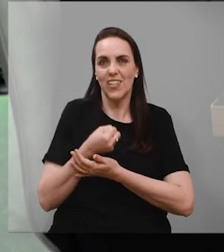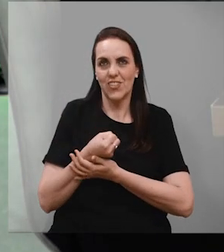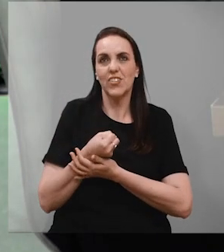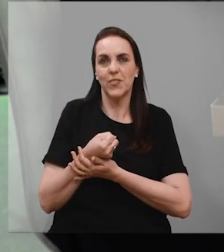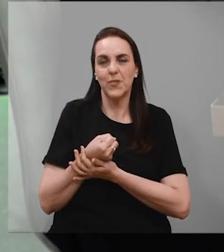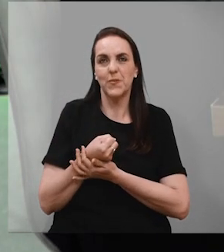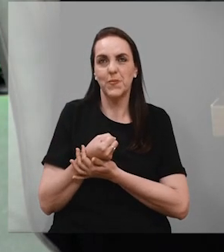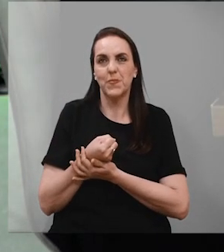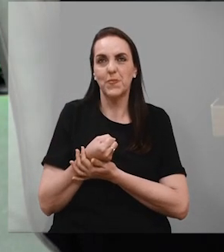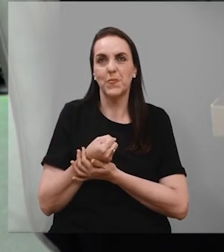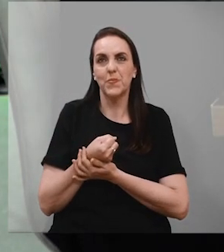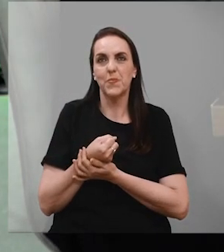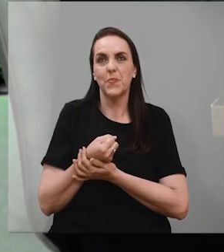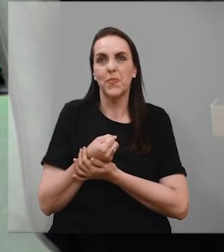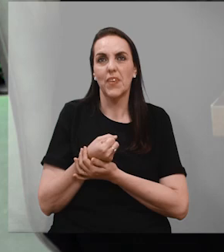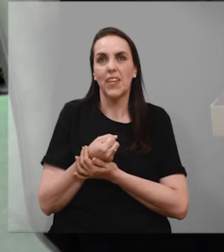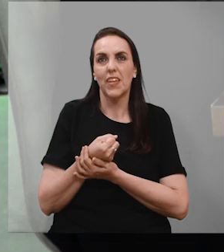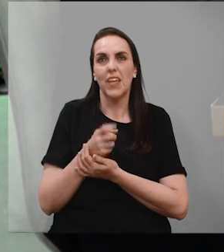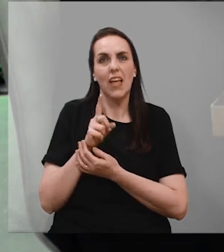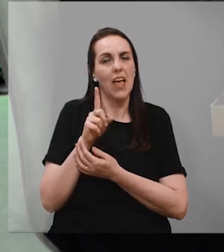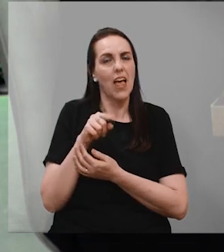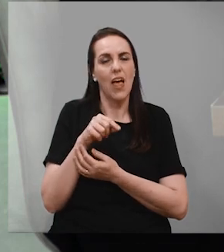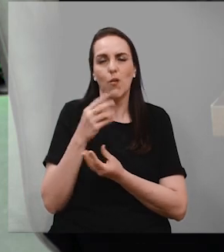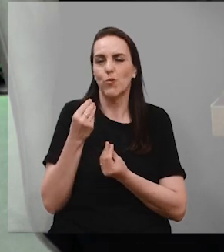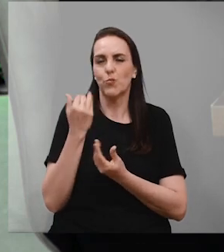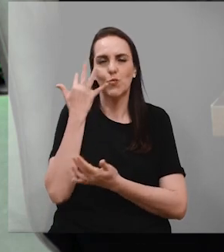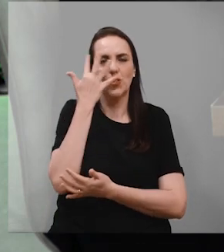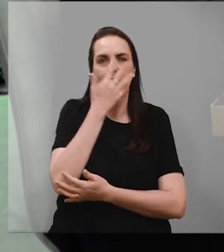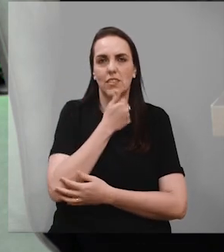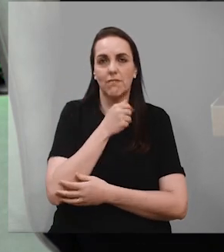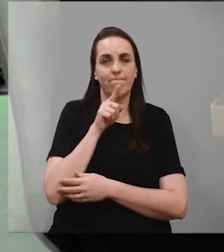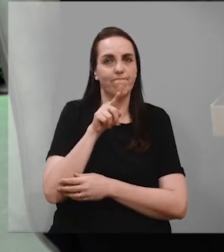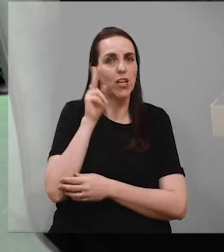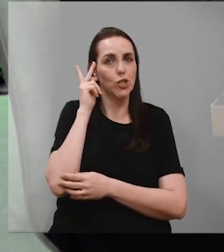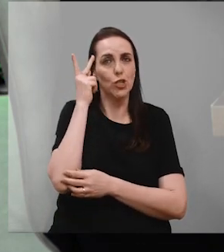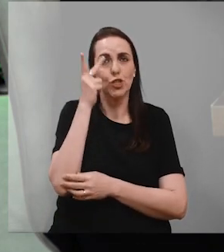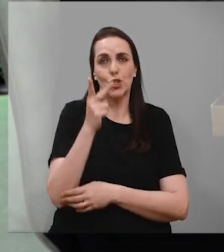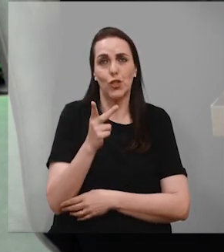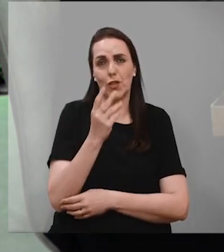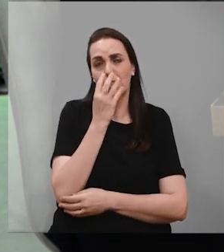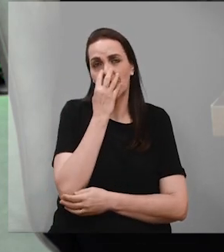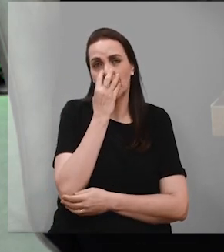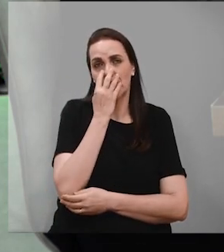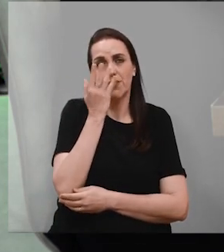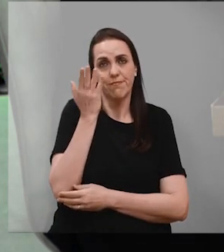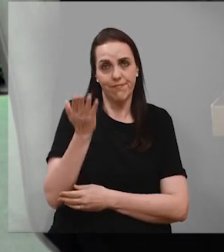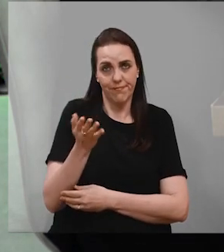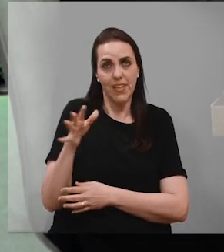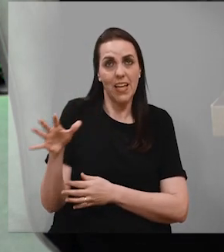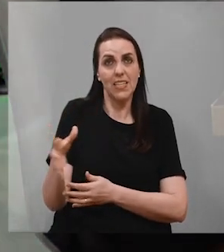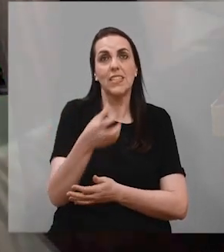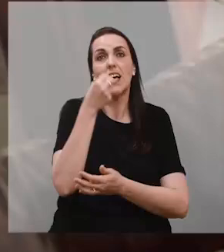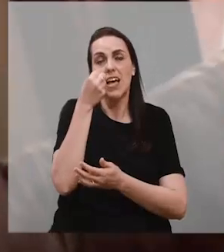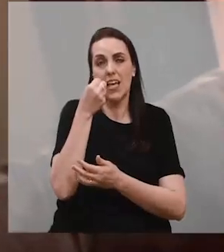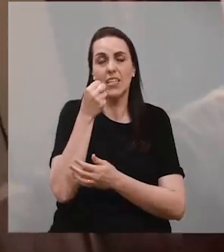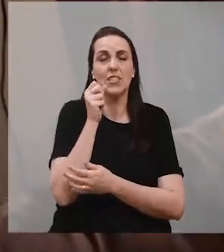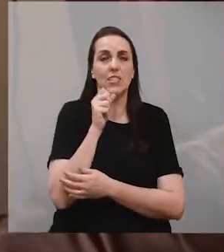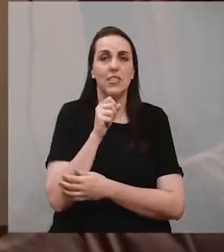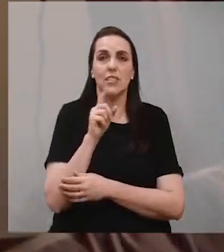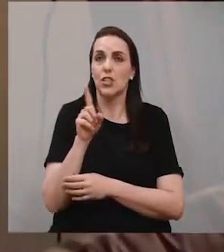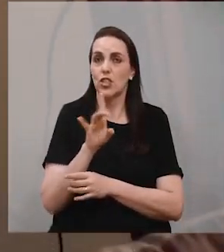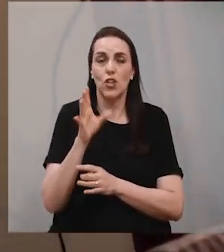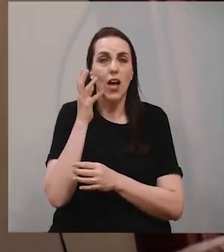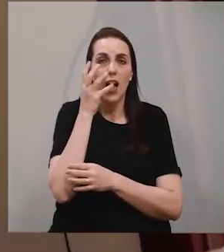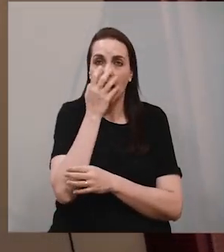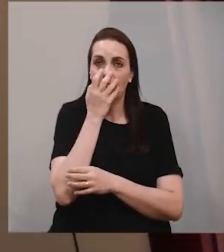foi resgatada, uma das cachorrinhas resgatadas. E é muito bonito ver a história desses cachorrinhos, assim, que foram resgatados. Não só